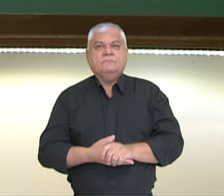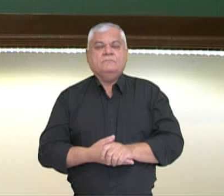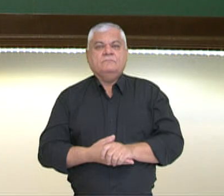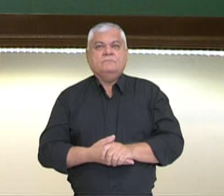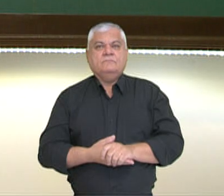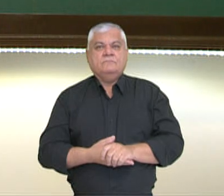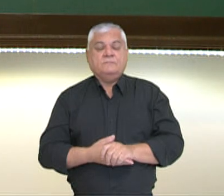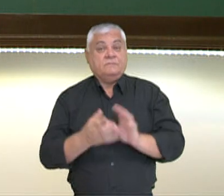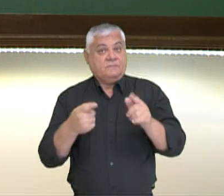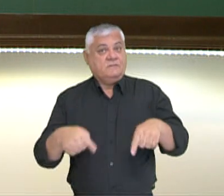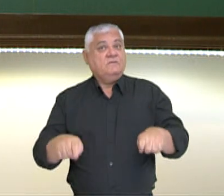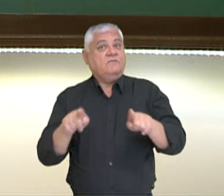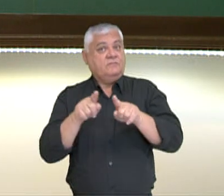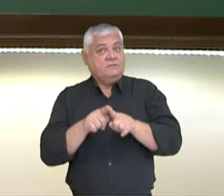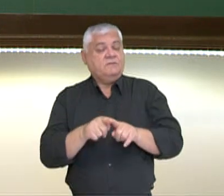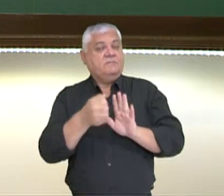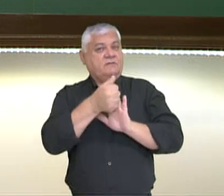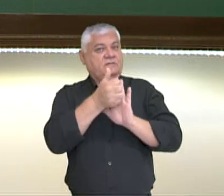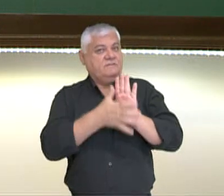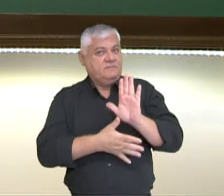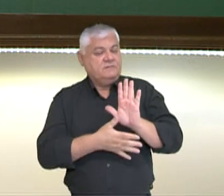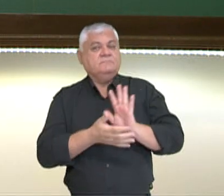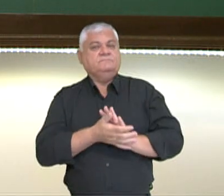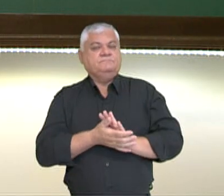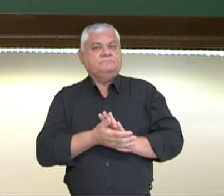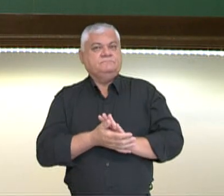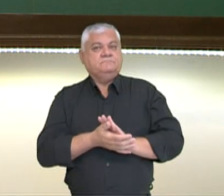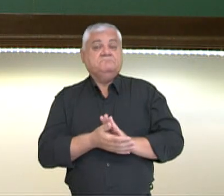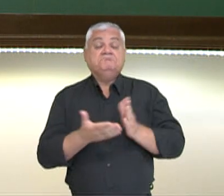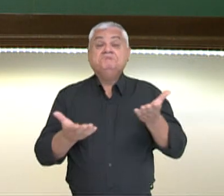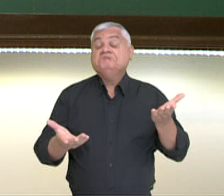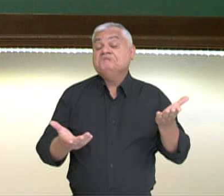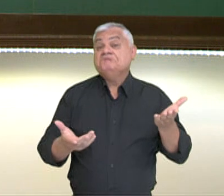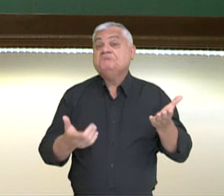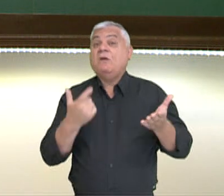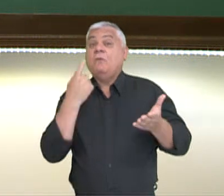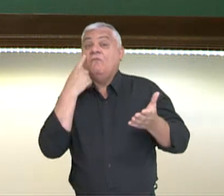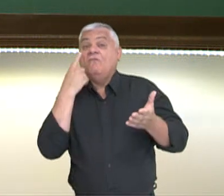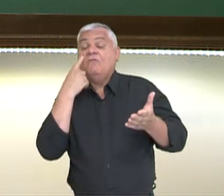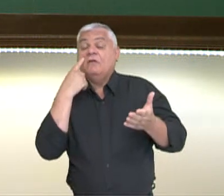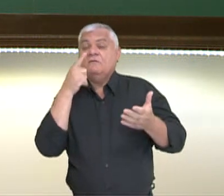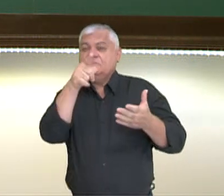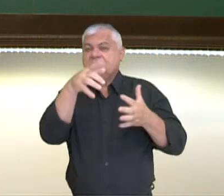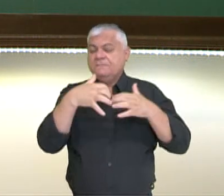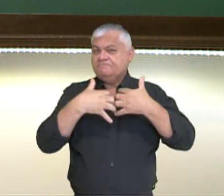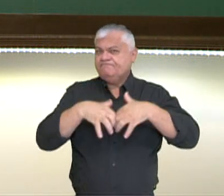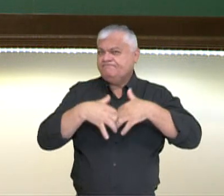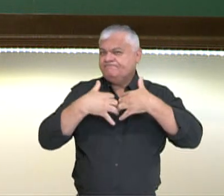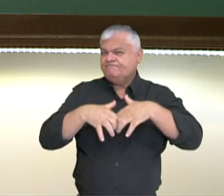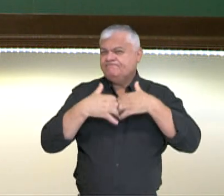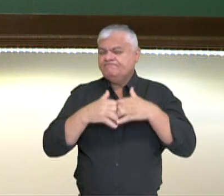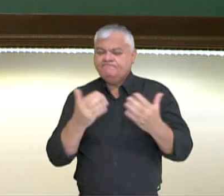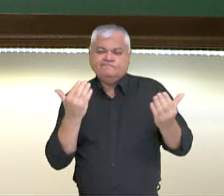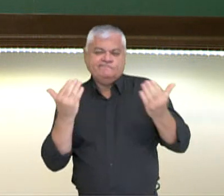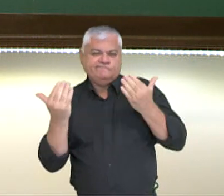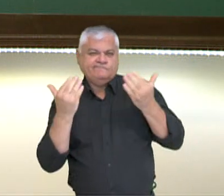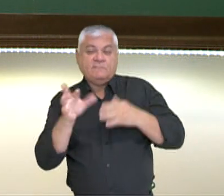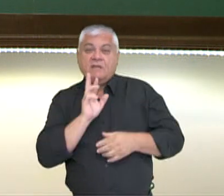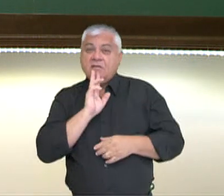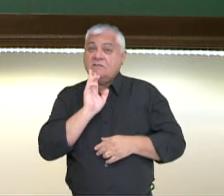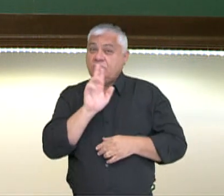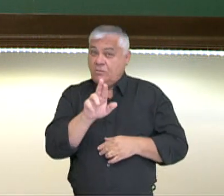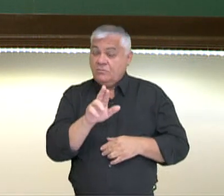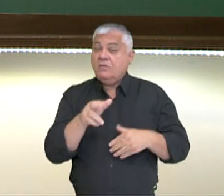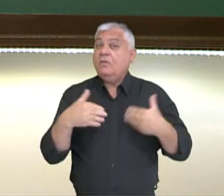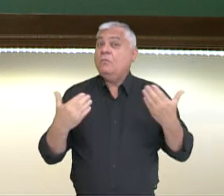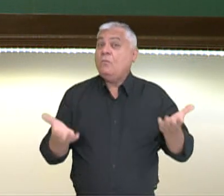Voltamos com a atividade, então, algumas afirmações que ficaram ali para vocês nesse tempinho, analisarem e